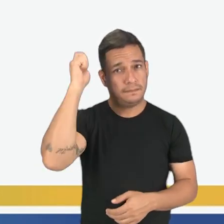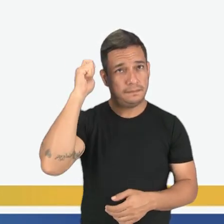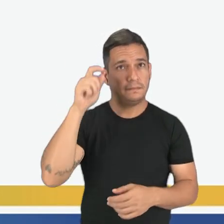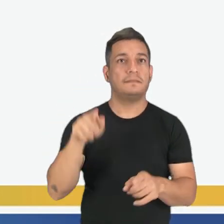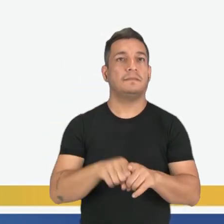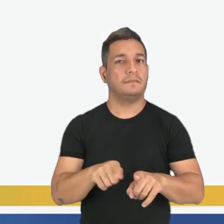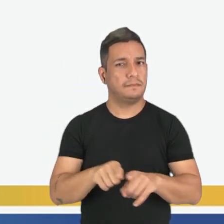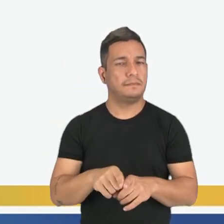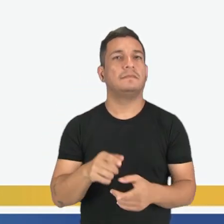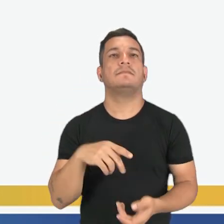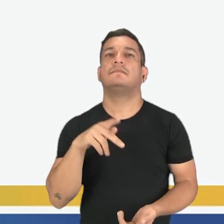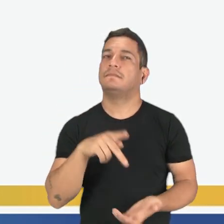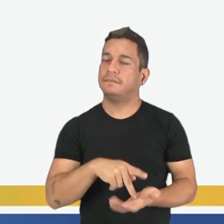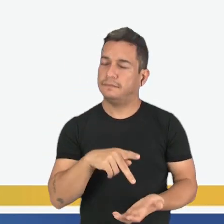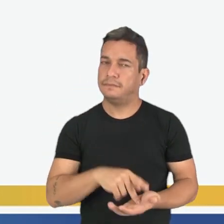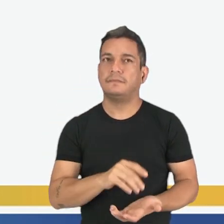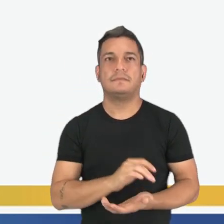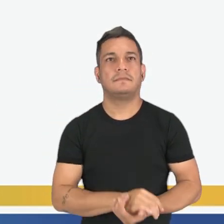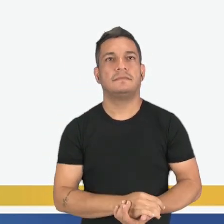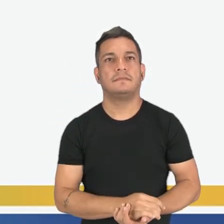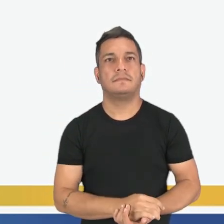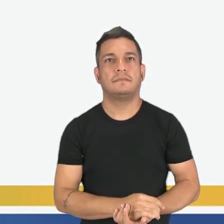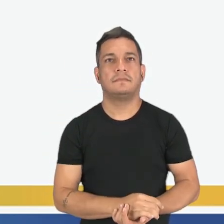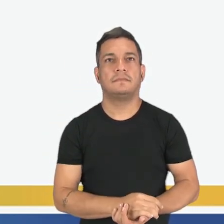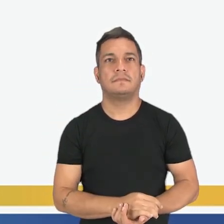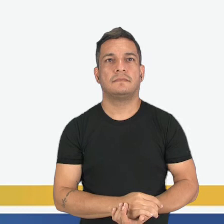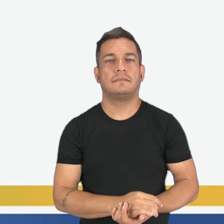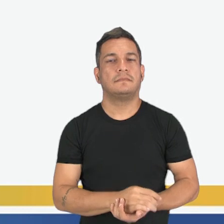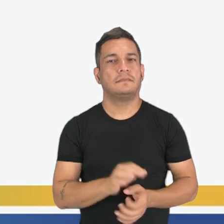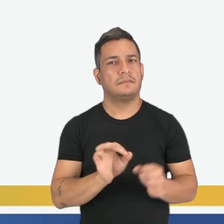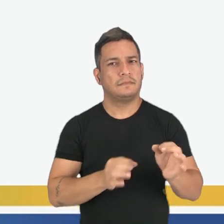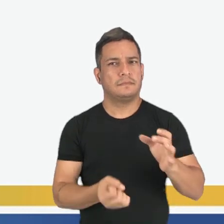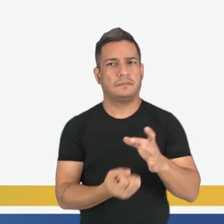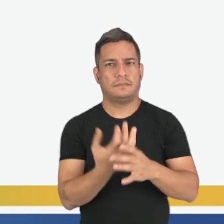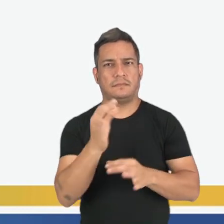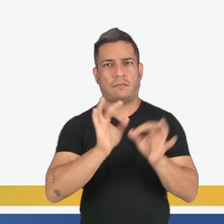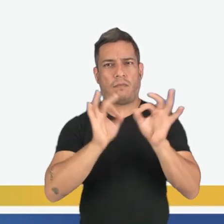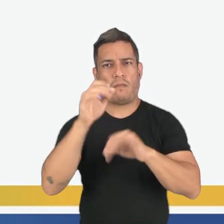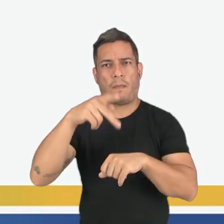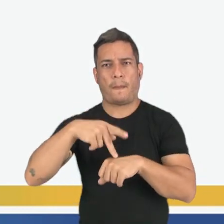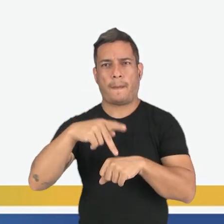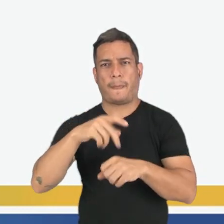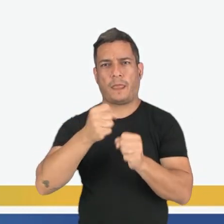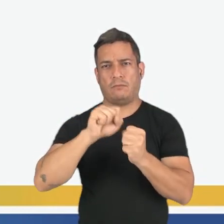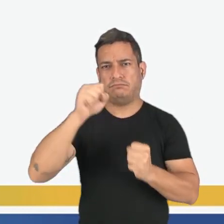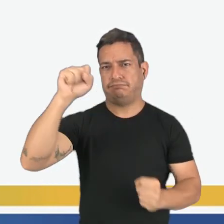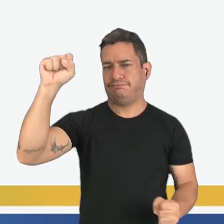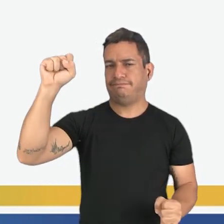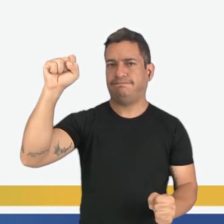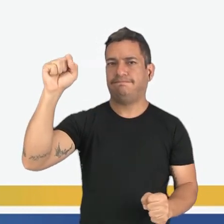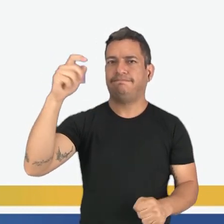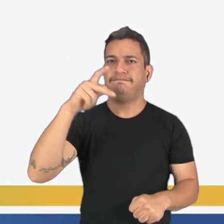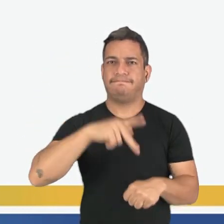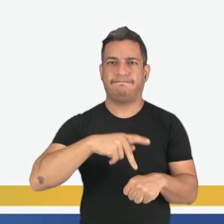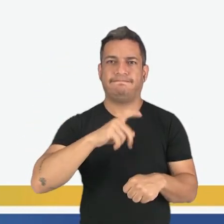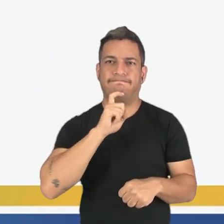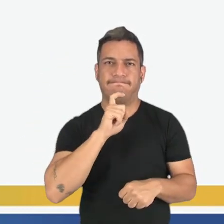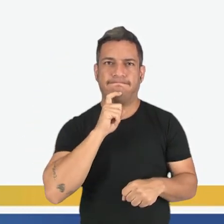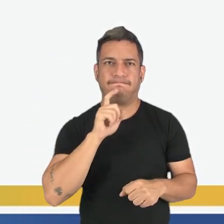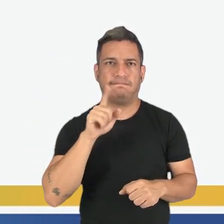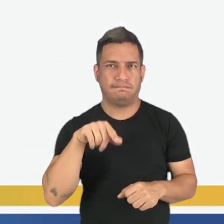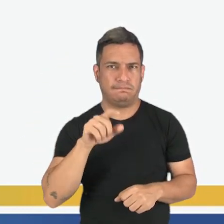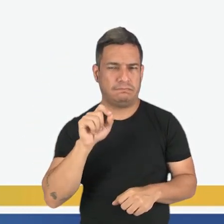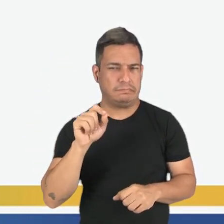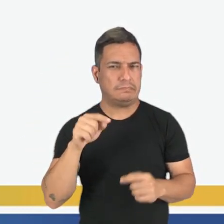pesqueira? Com certeza. A formação de iceberg, das grandes pedras de gelo,